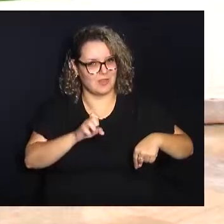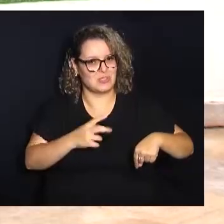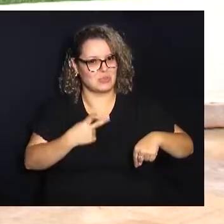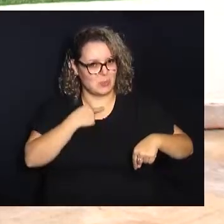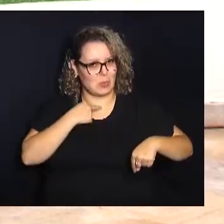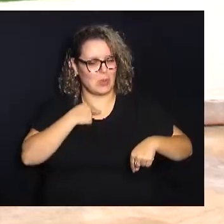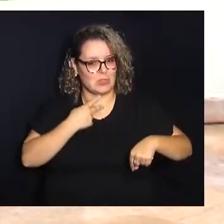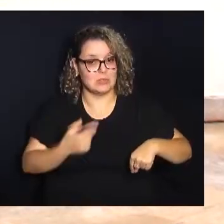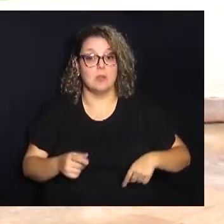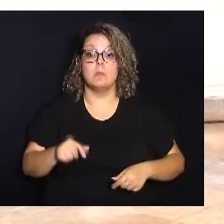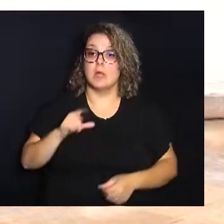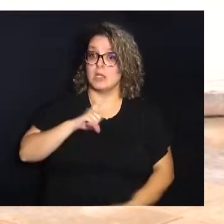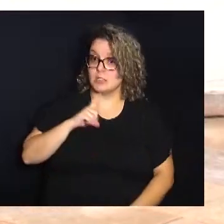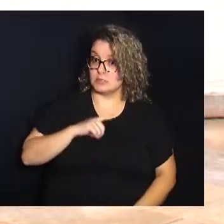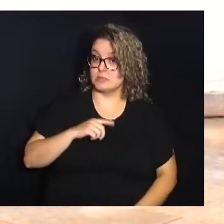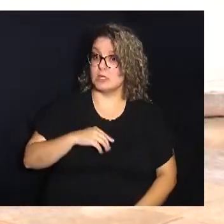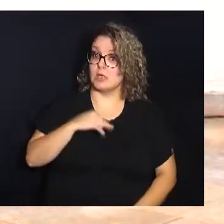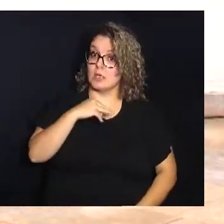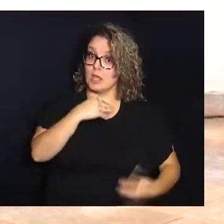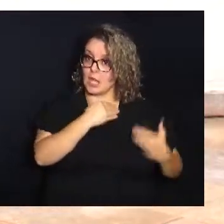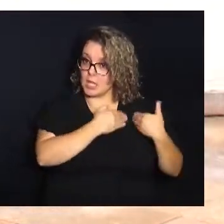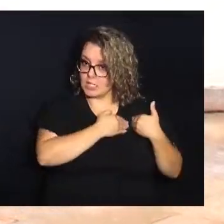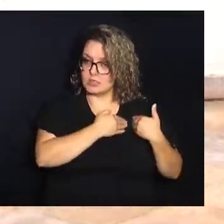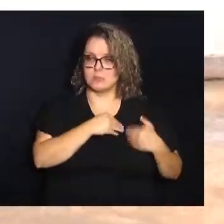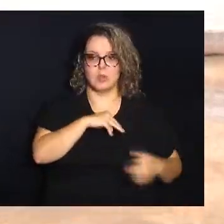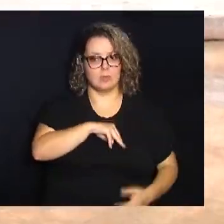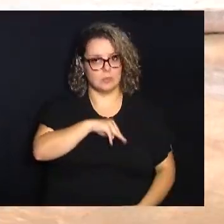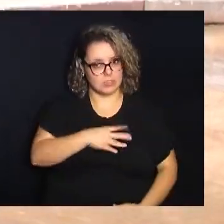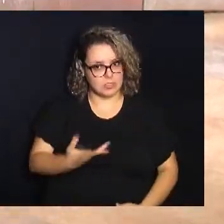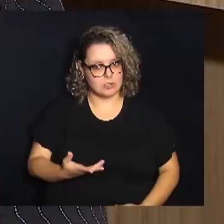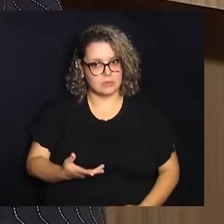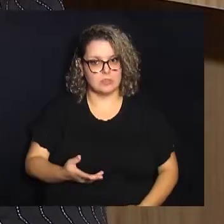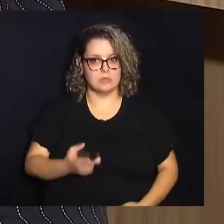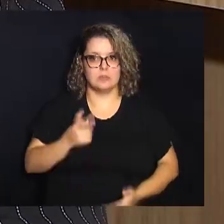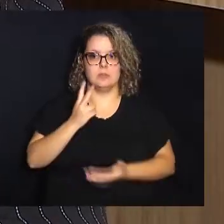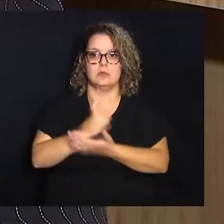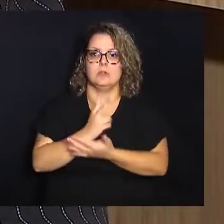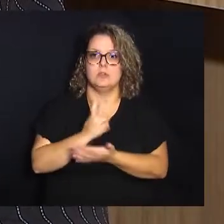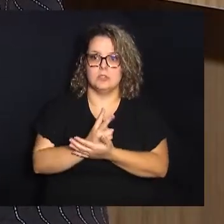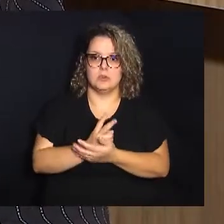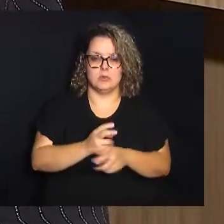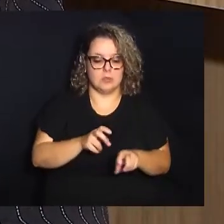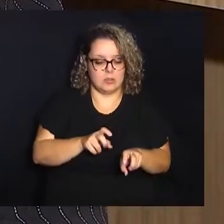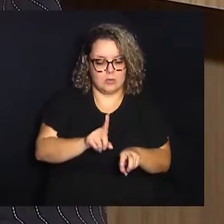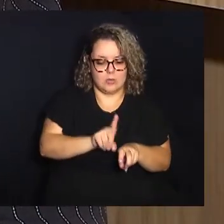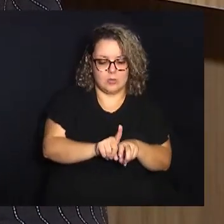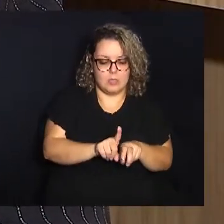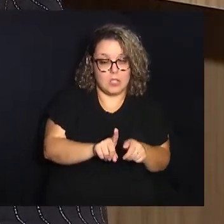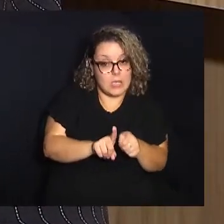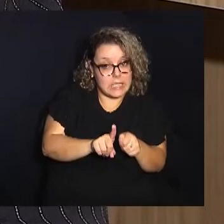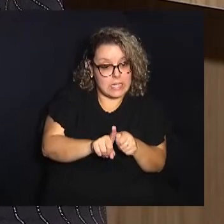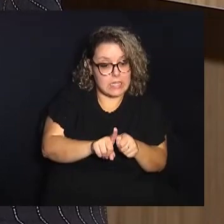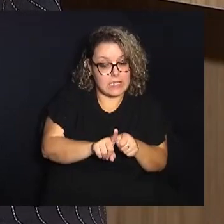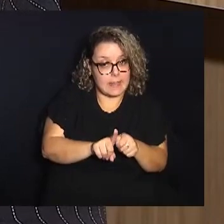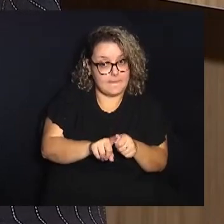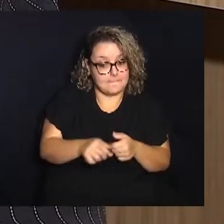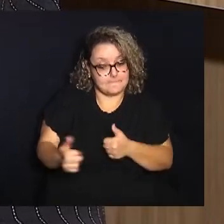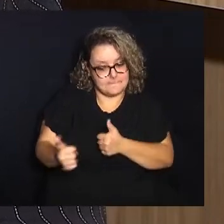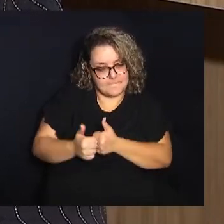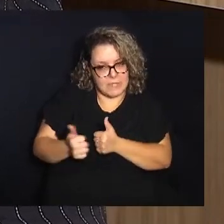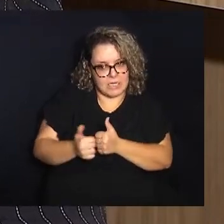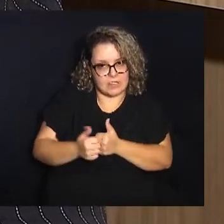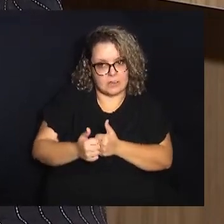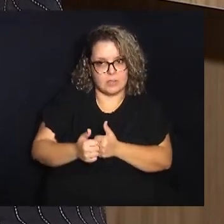ela reforça que há deveres e responsabilidades dos tutores andar de quia curta próximo ao Corpo do